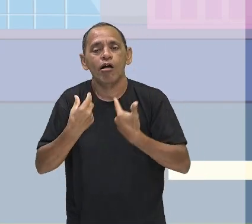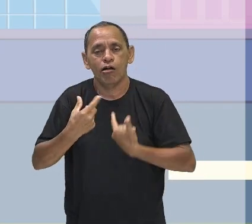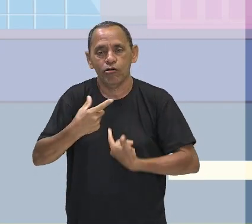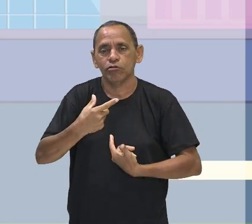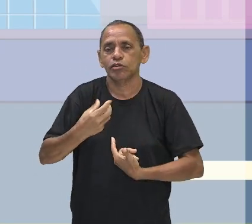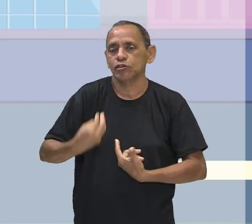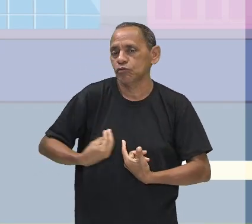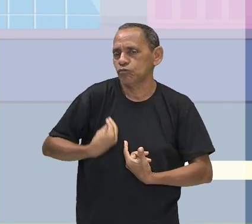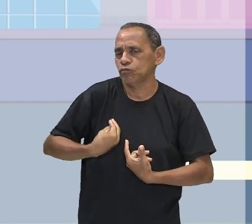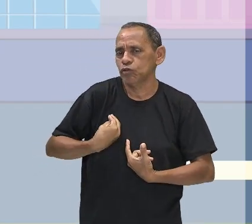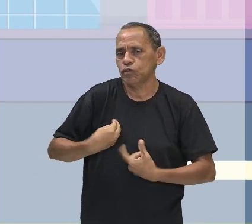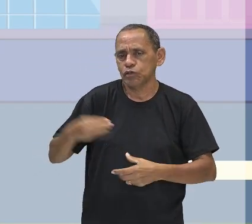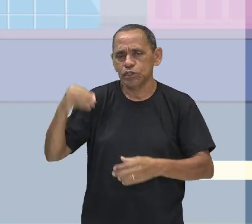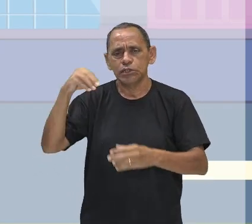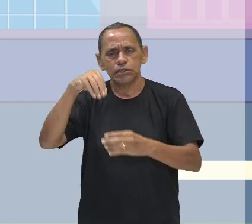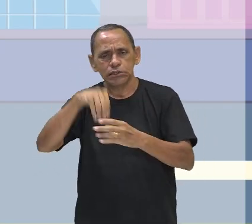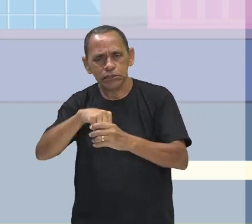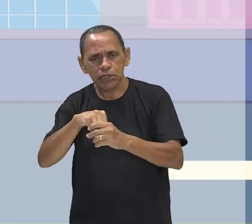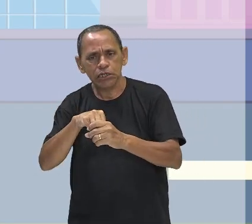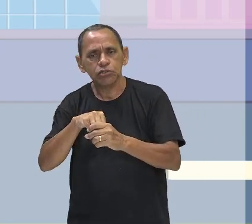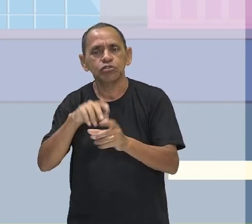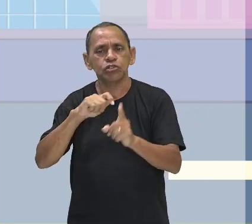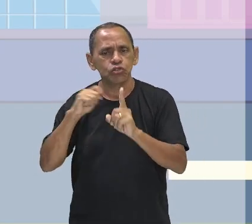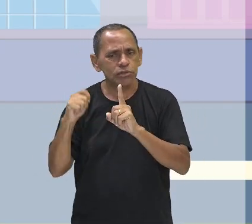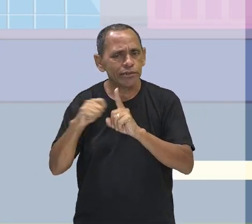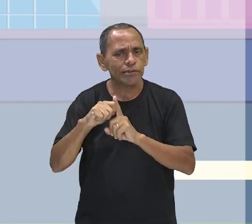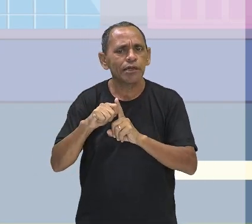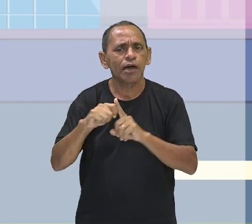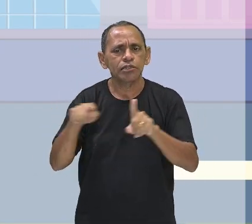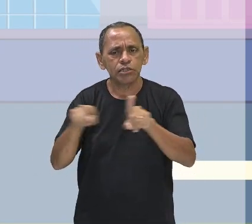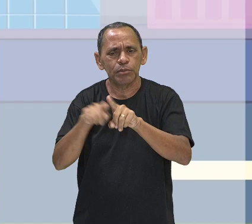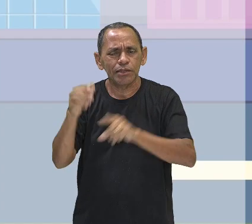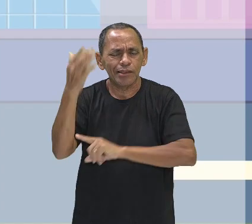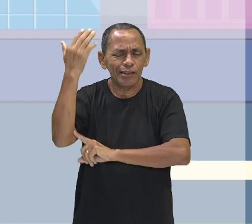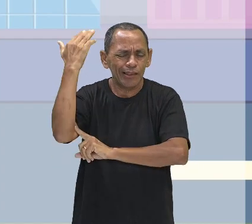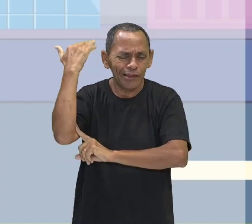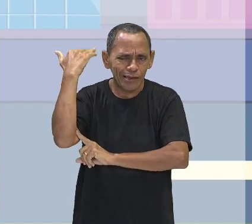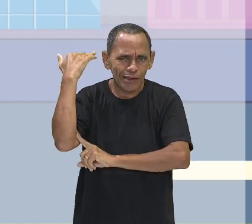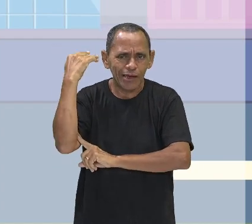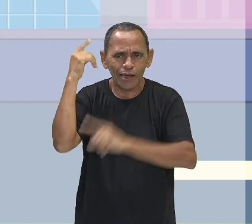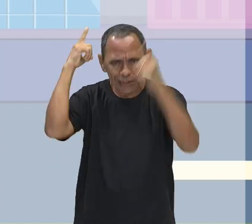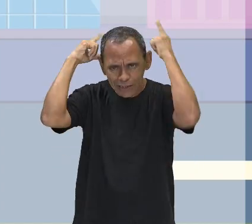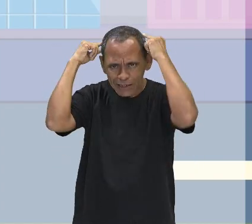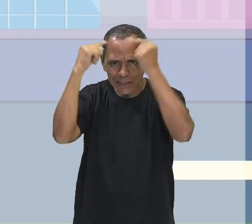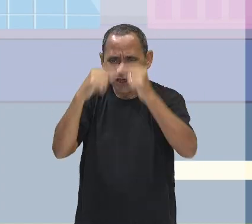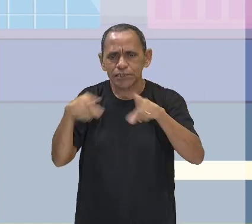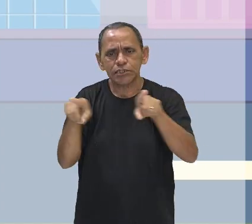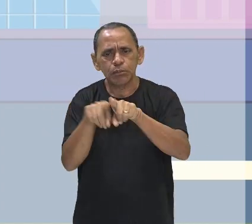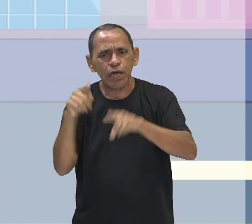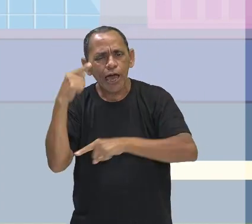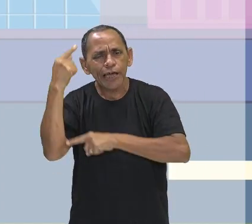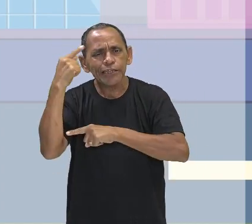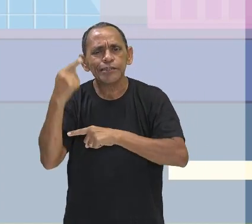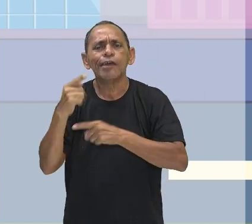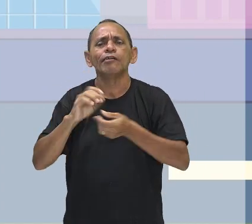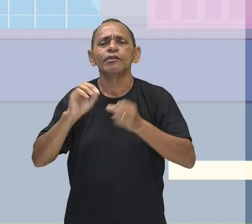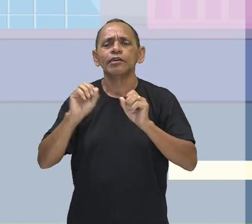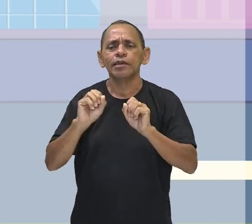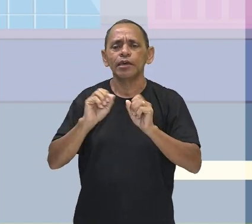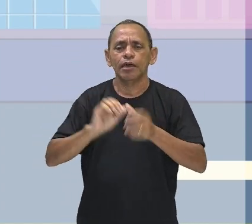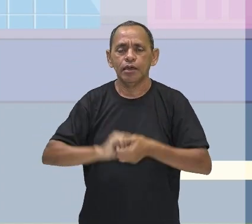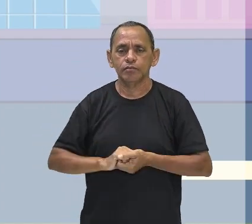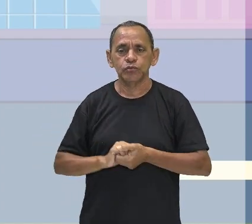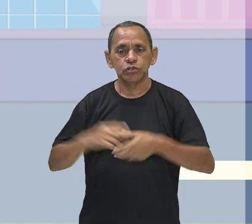essa percepção lá na Grécia Antiga, lá na Antiguidade. E essa ideia firme de que o homem